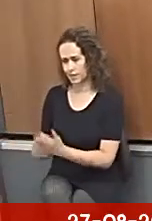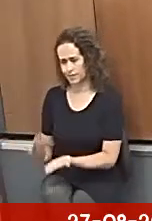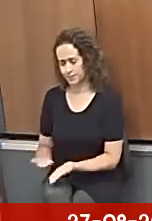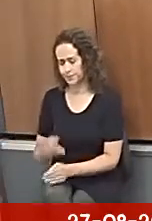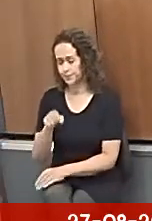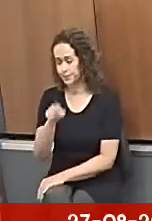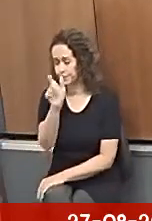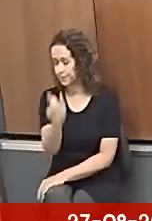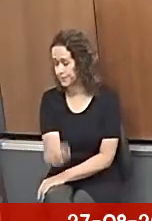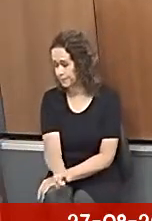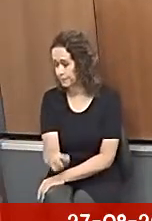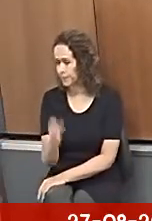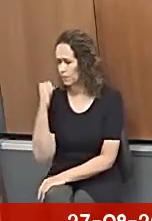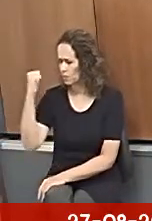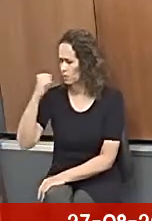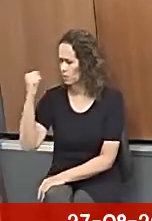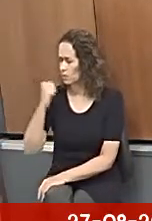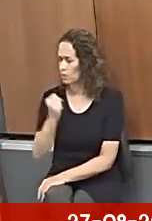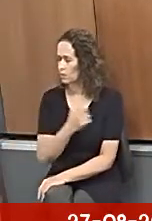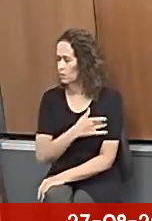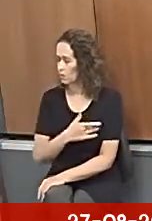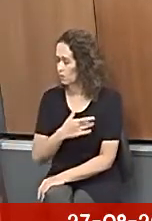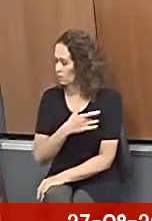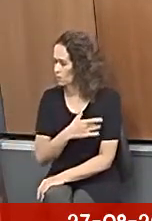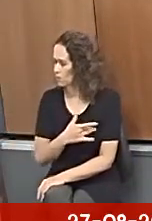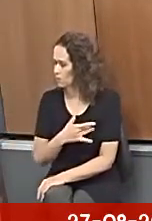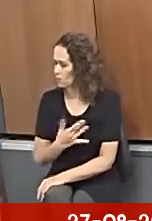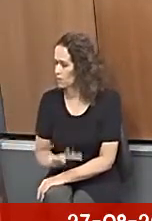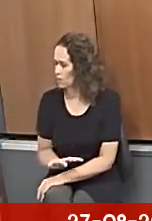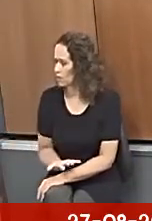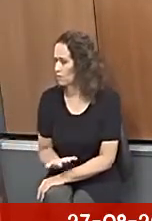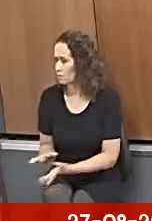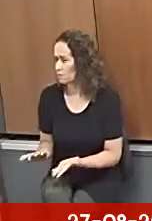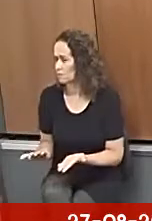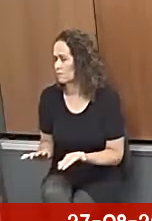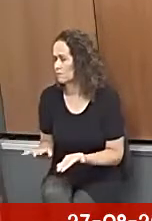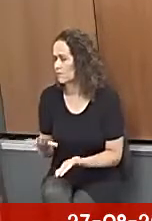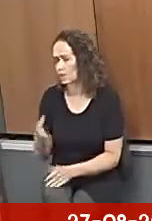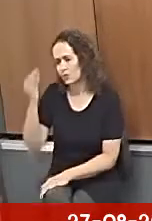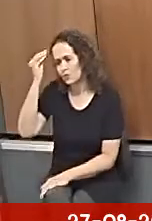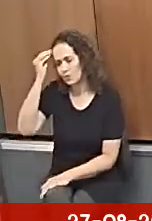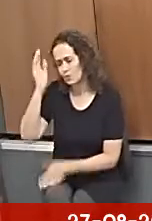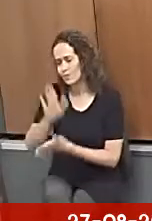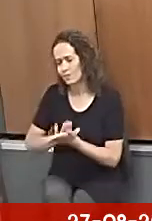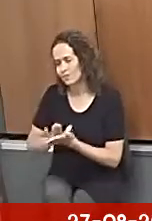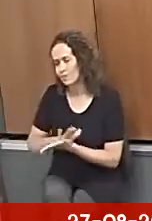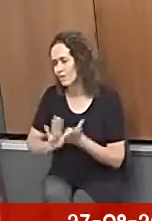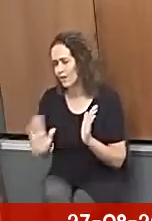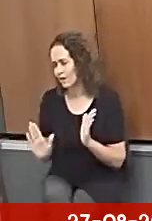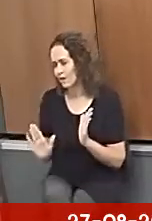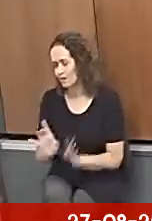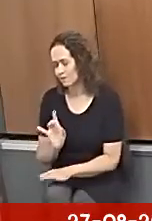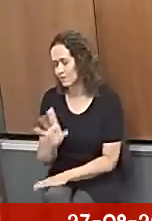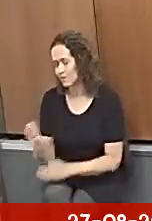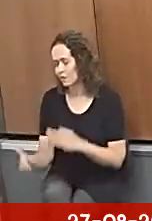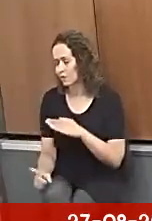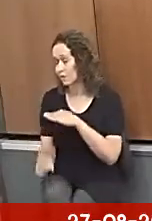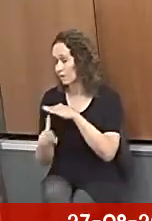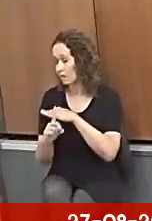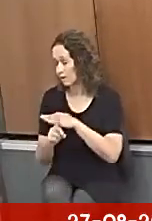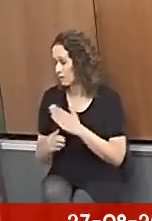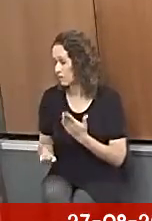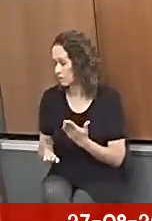todos os outros torcedores né não tem nada a ver com nada somos apenas clientes e